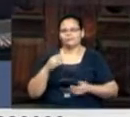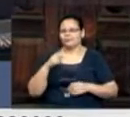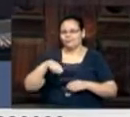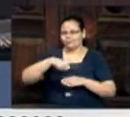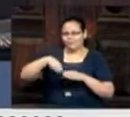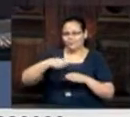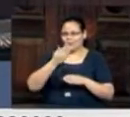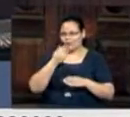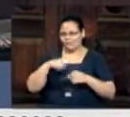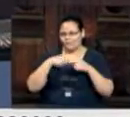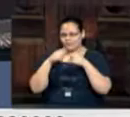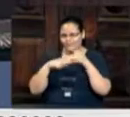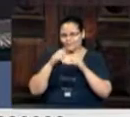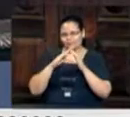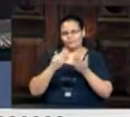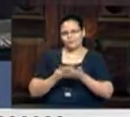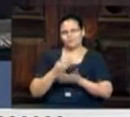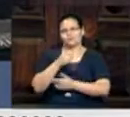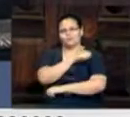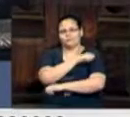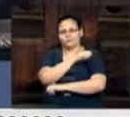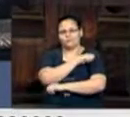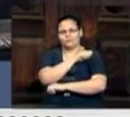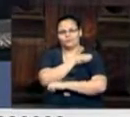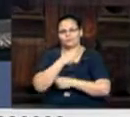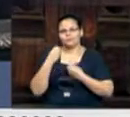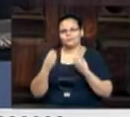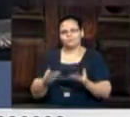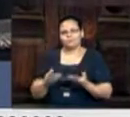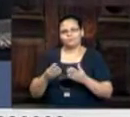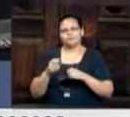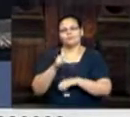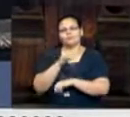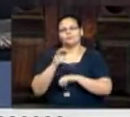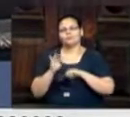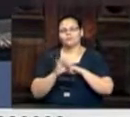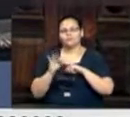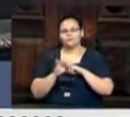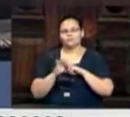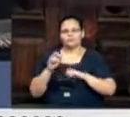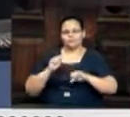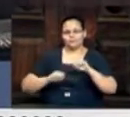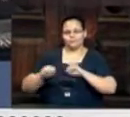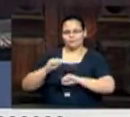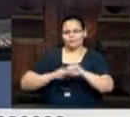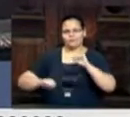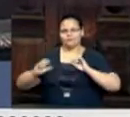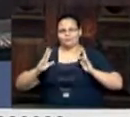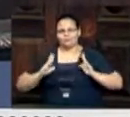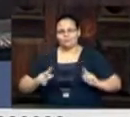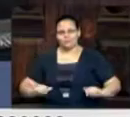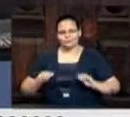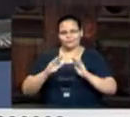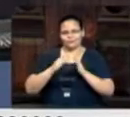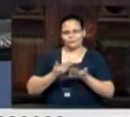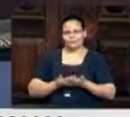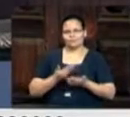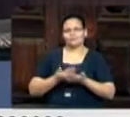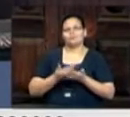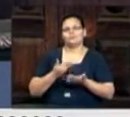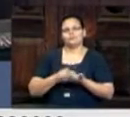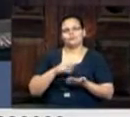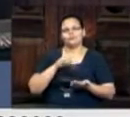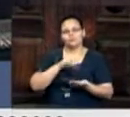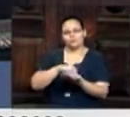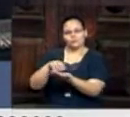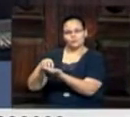merenda escolar para os alunos da FAETEC, o asseio e a limpeza nas unidades escolares que integram a